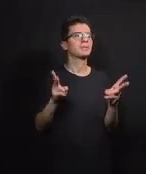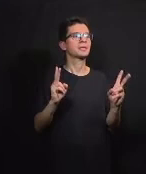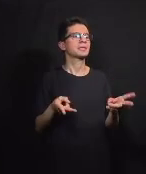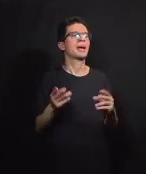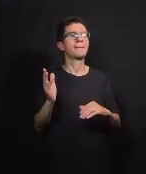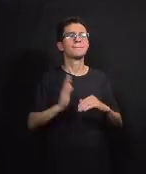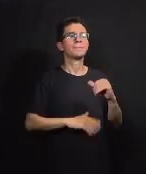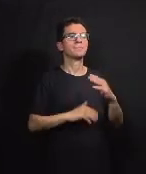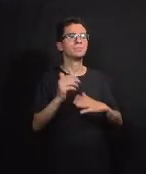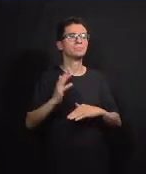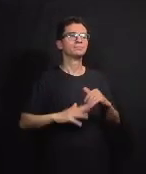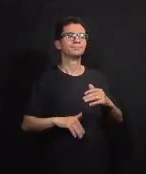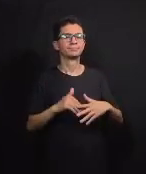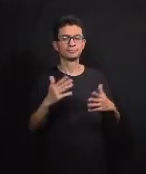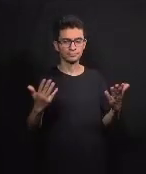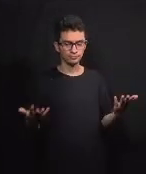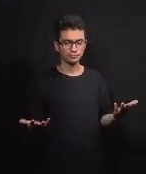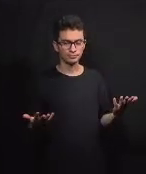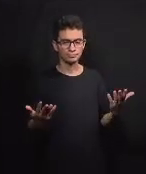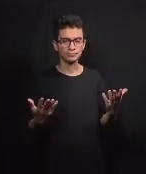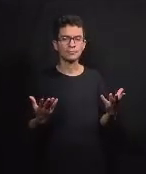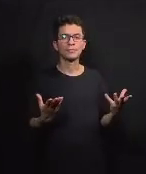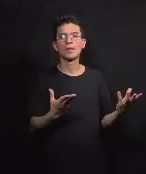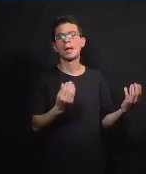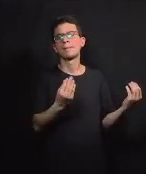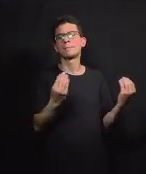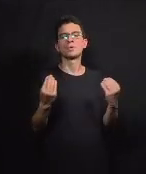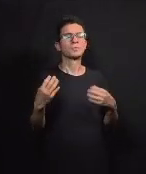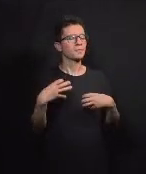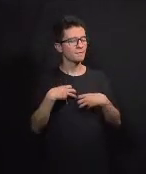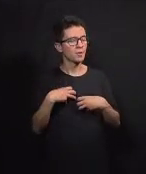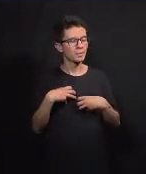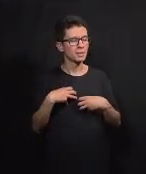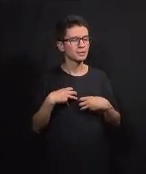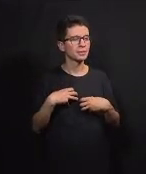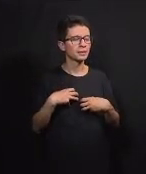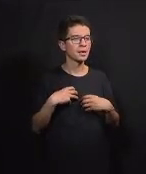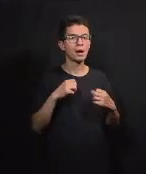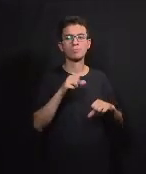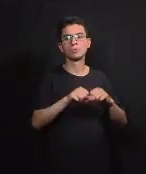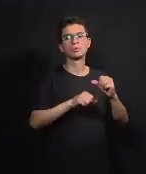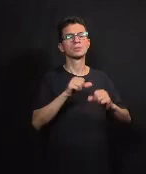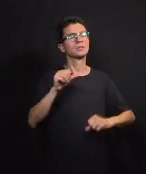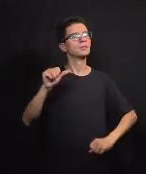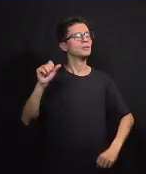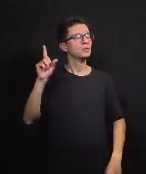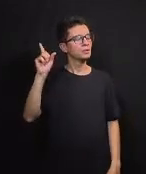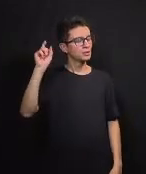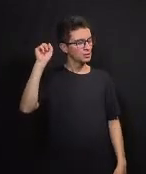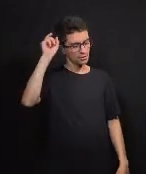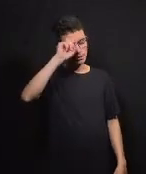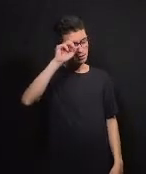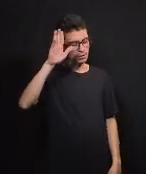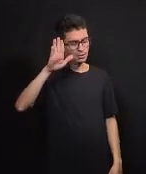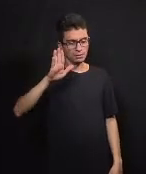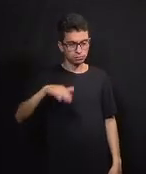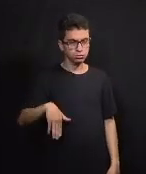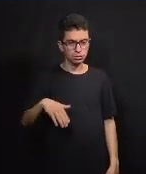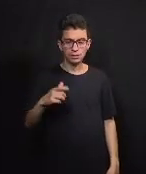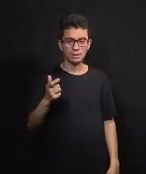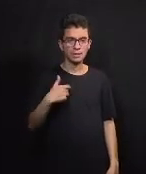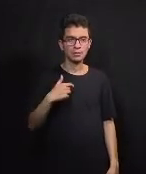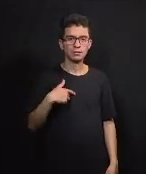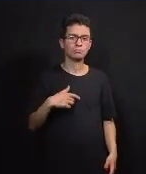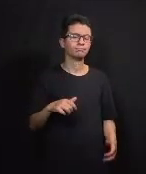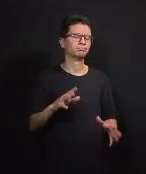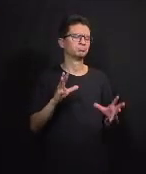a existência de profundas desigualdades torna essa estabilização muito difícil. Não vou